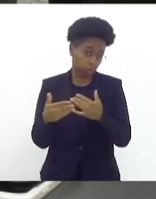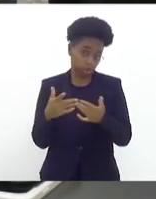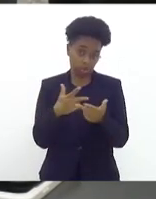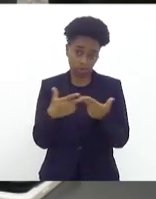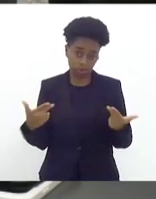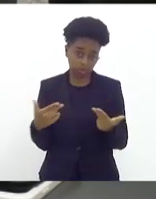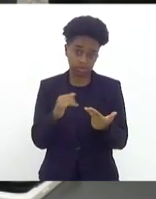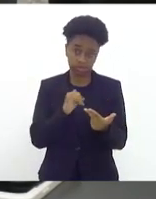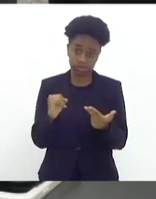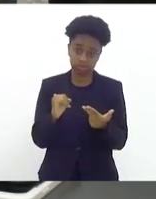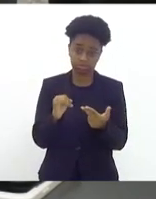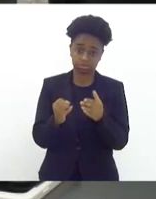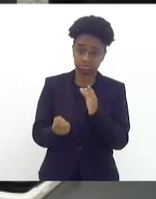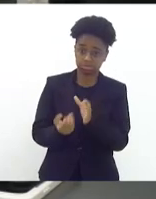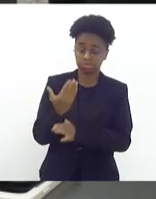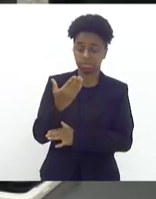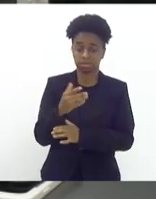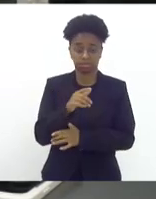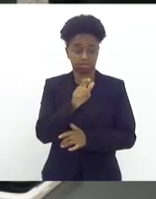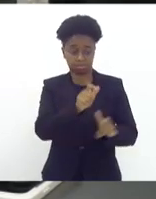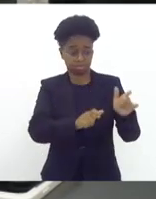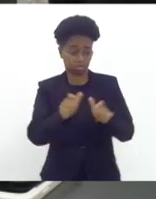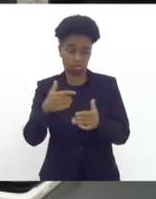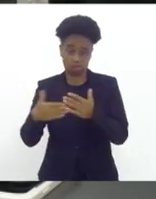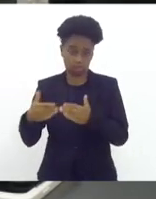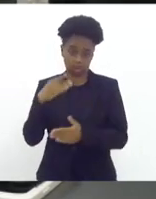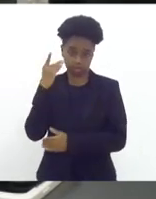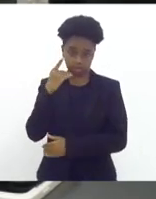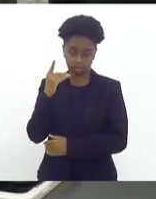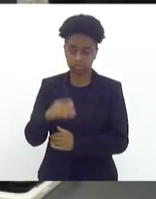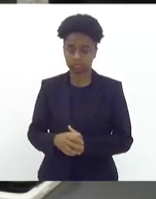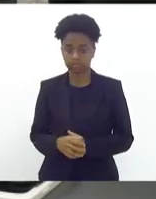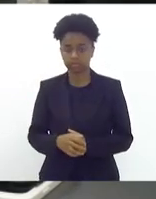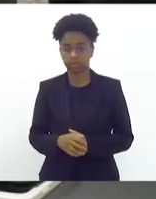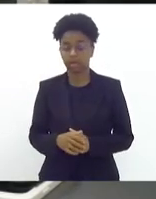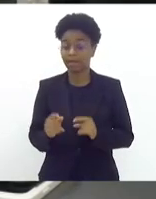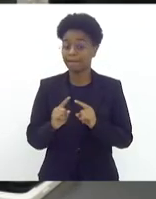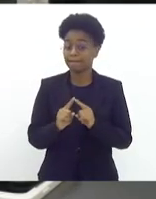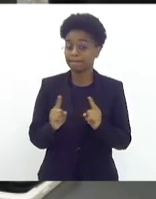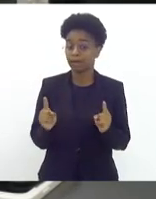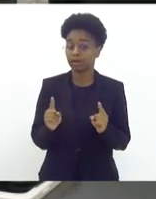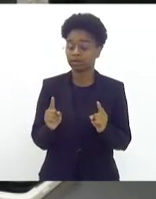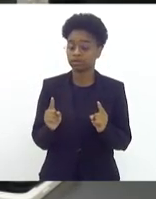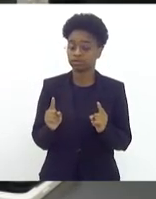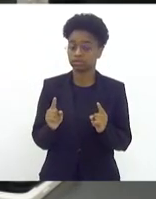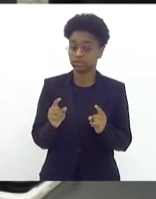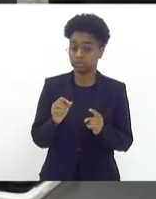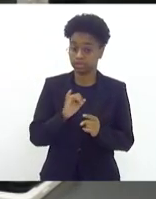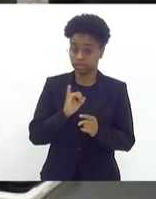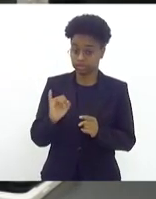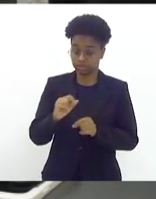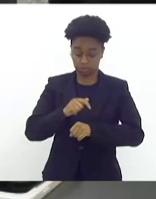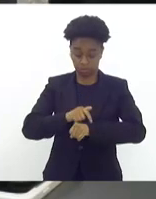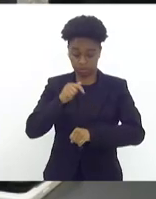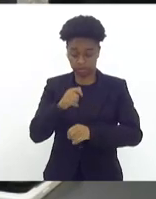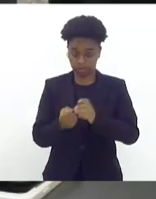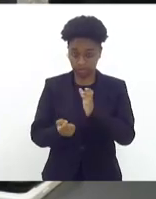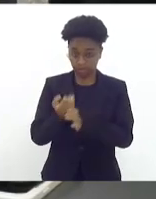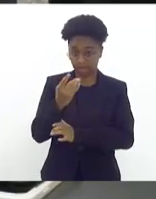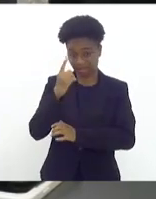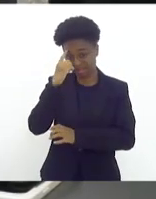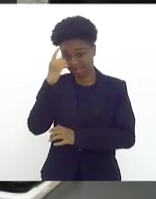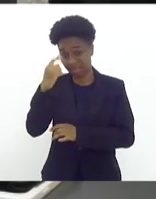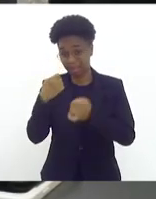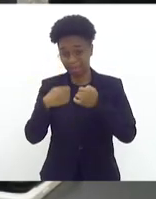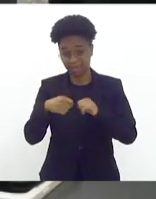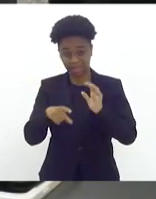que surta, que parta do mandato de quem quer que seja. Agora, a partir do momento que, para a implementação dessa ideia, necessita de